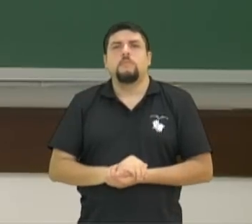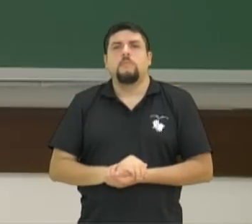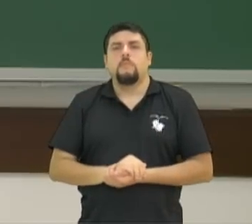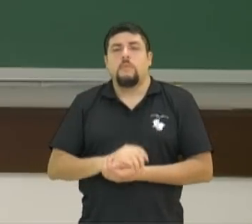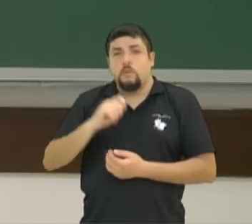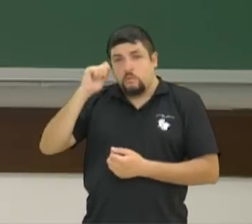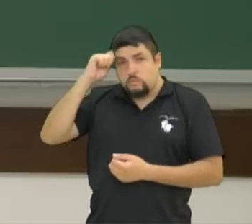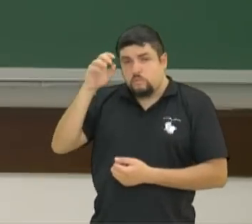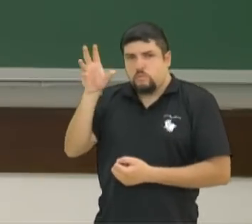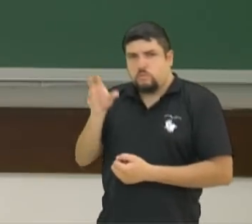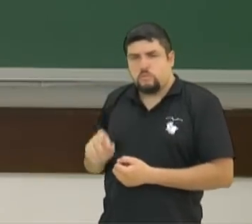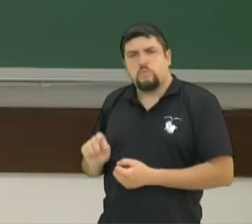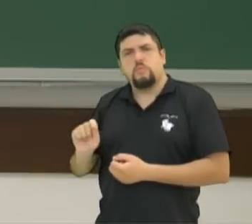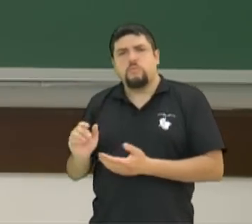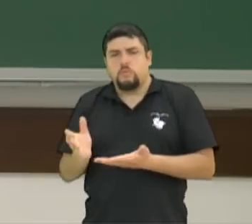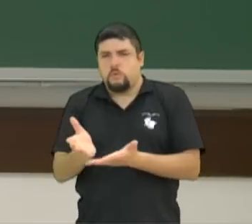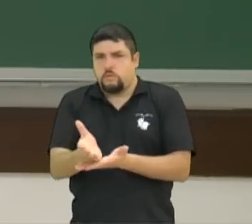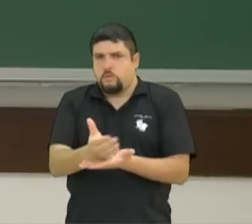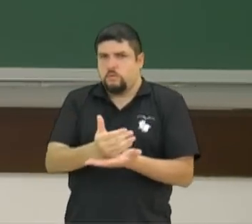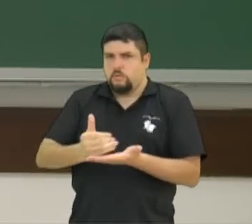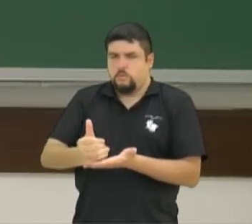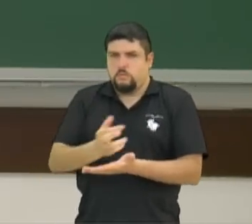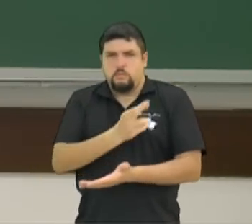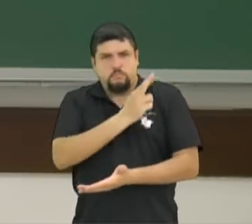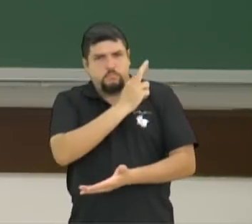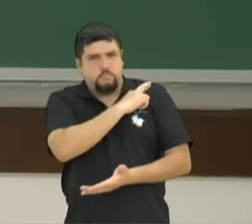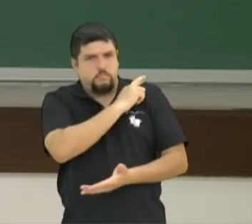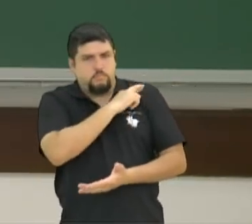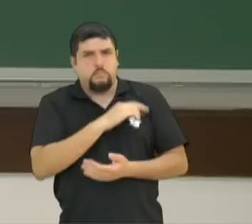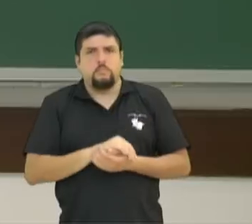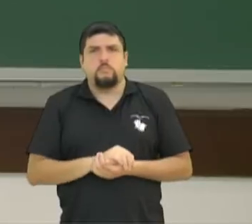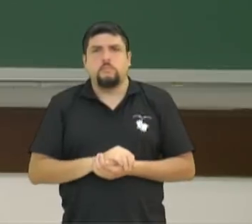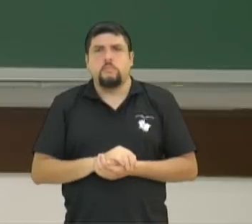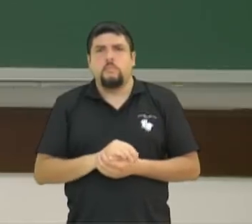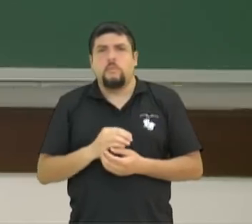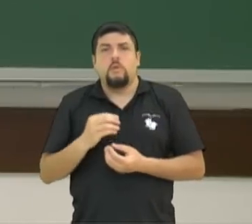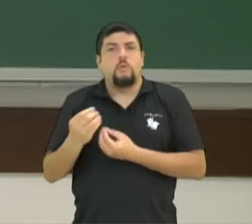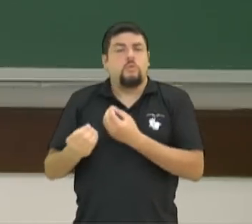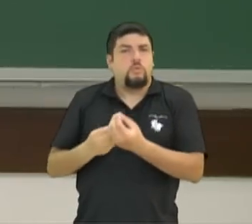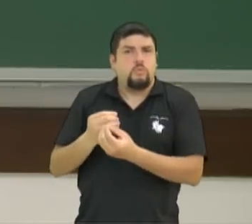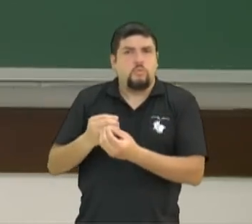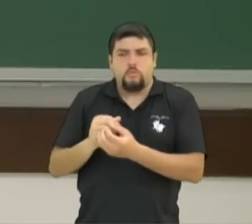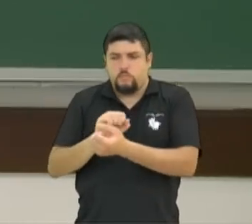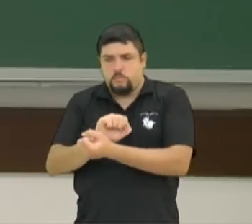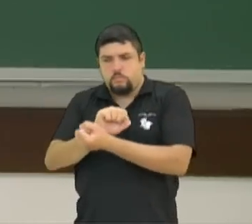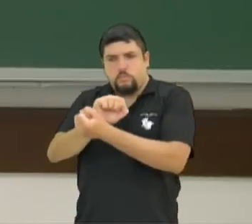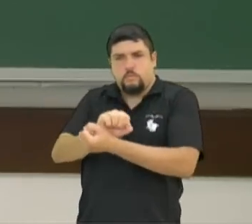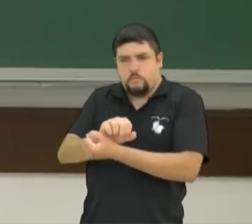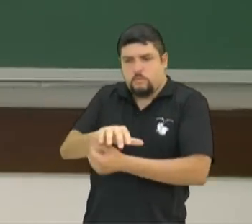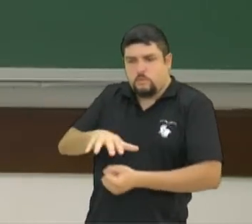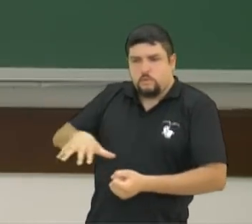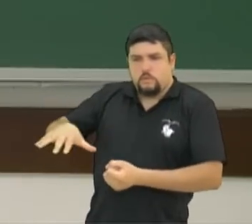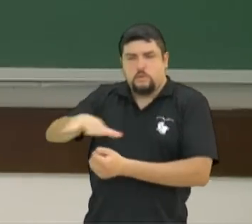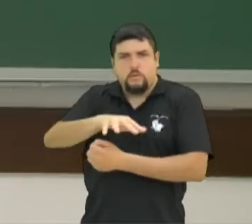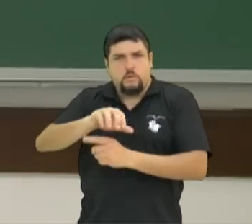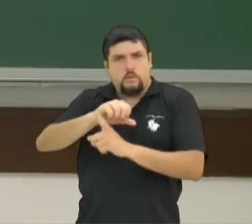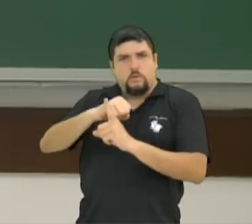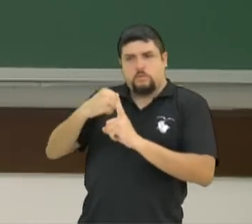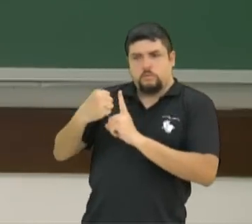africanos escravizados executavam aqui. Então a gente fala um pouquinho da divisão social do trabalho escravo, Então